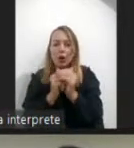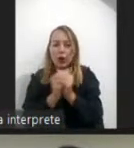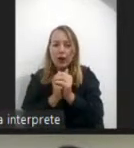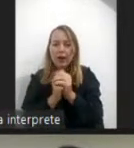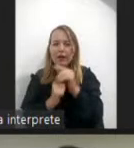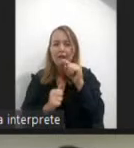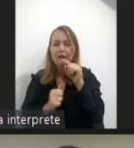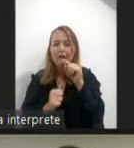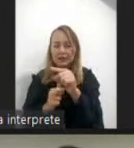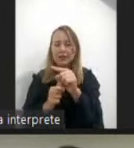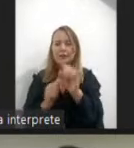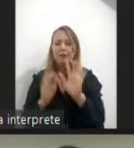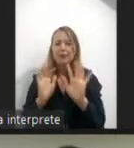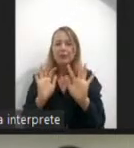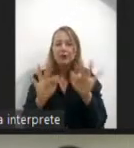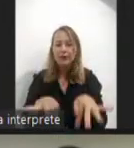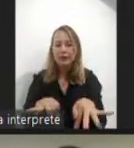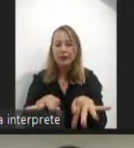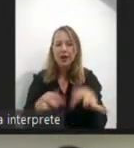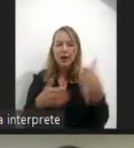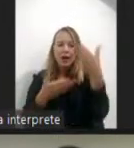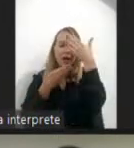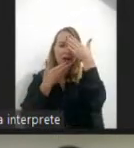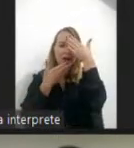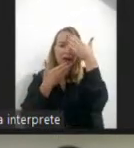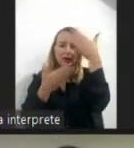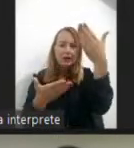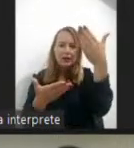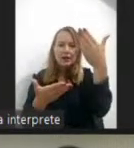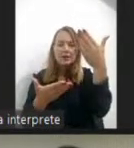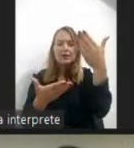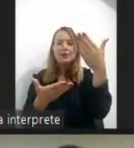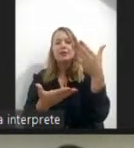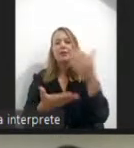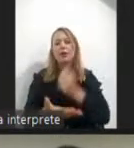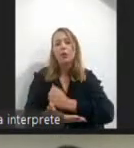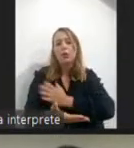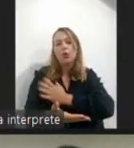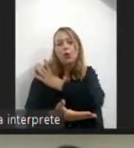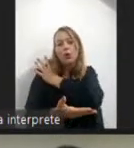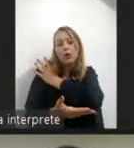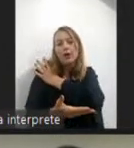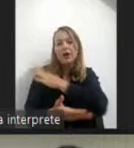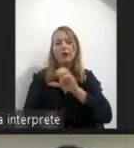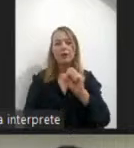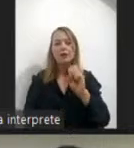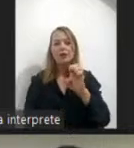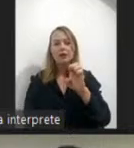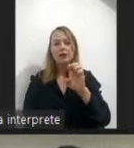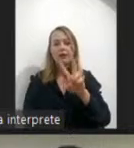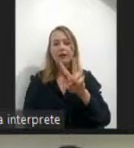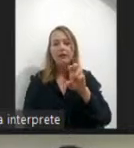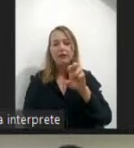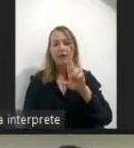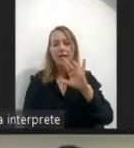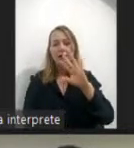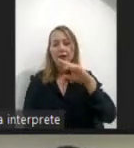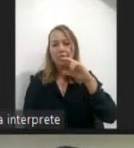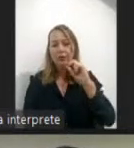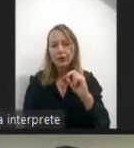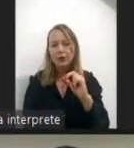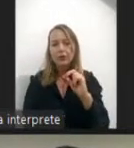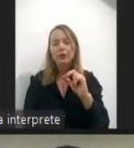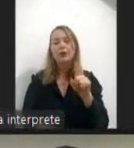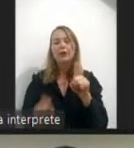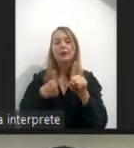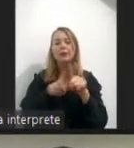momento, agradecendo muito ao meu comando, na pessoa do coronel Severino Brito, e agradecer muito